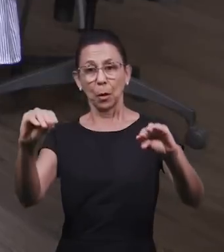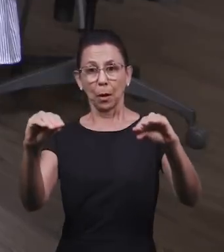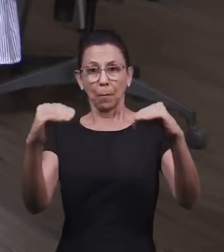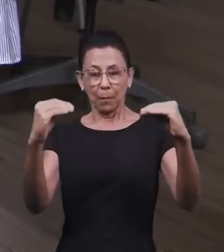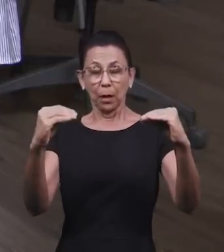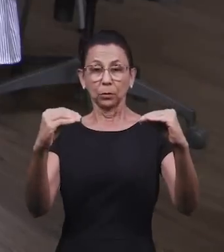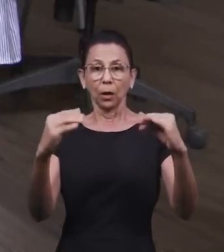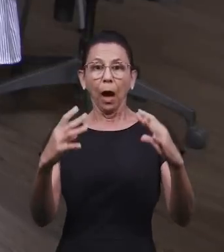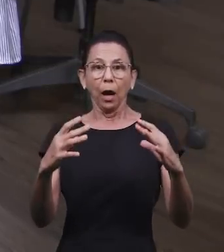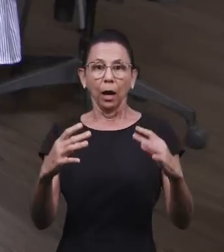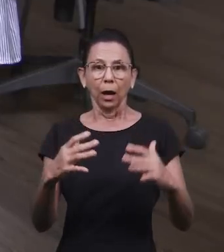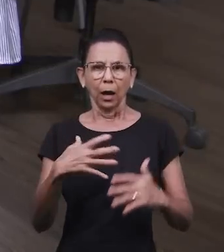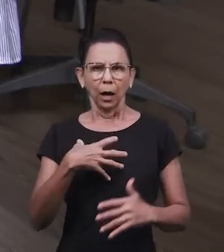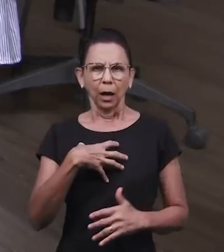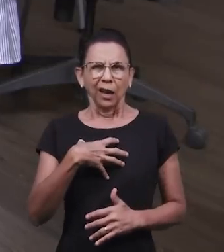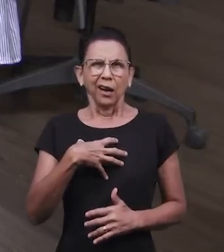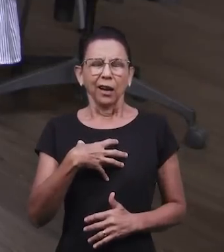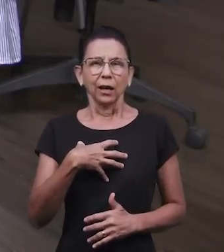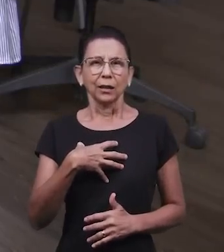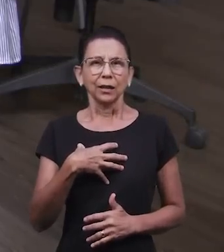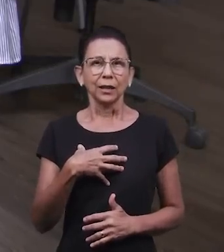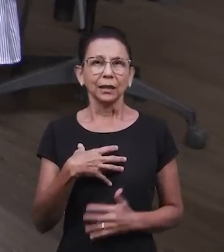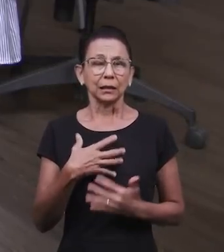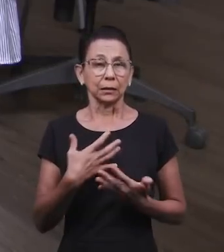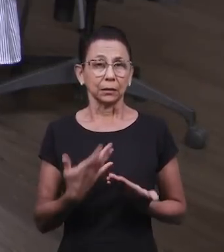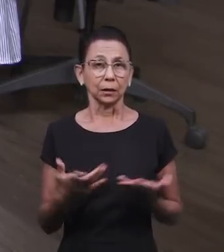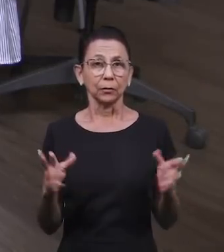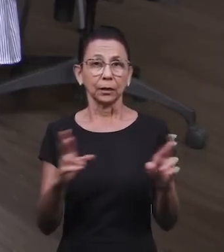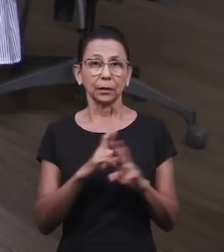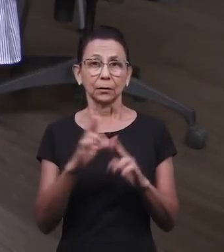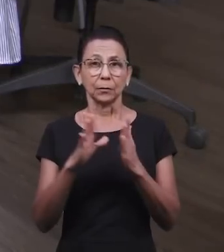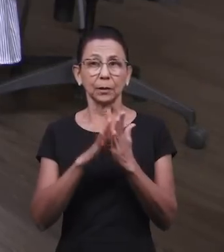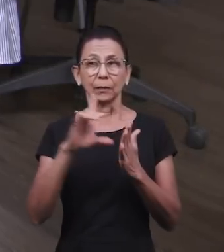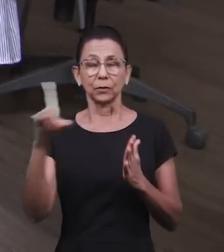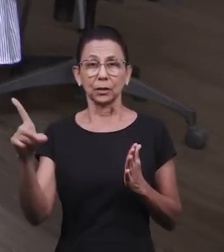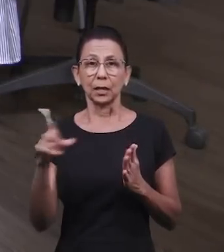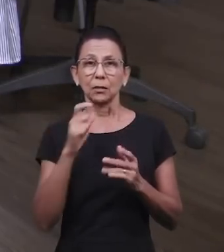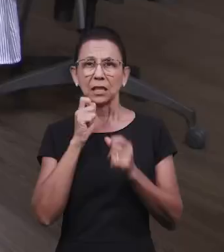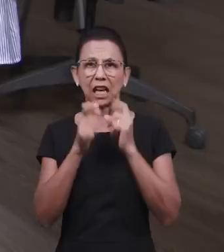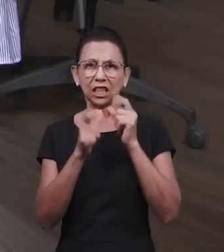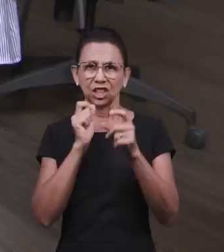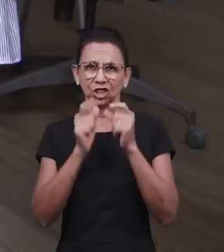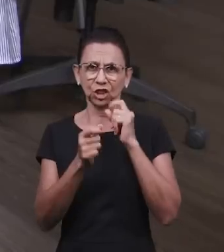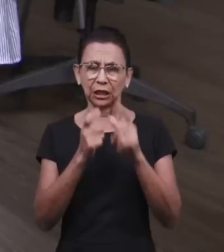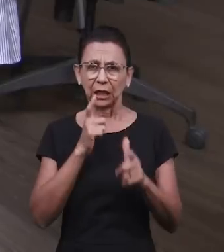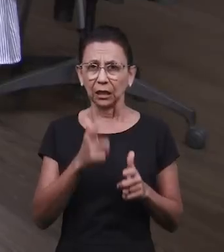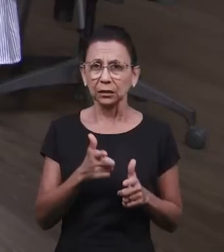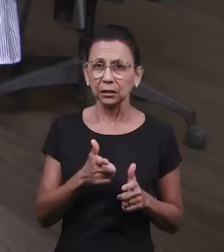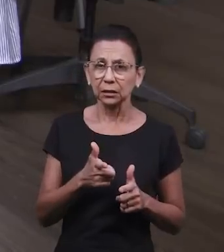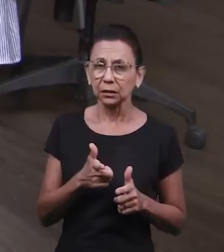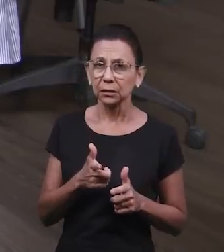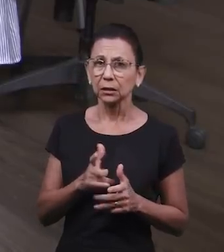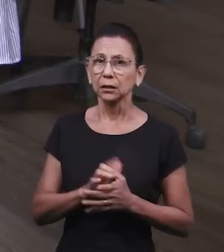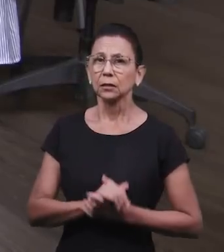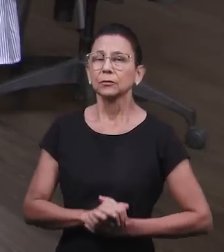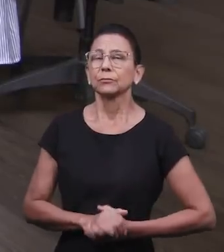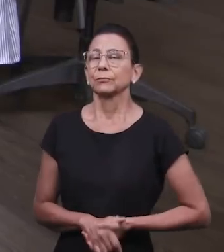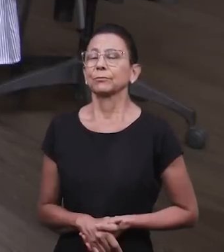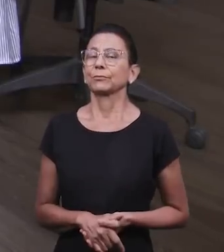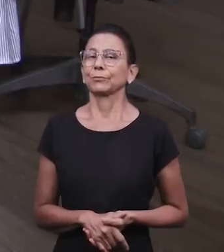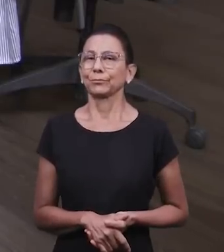quando você fala a respeito de críticas a respeito da palavra do Senhor, a primeira coisa que a gente remete a que os servos do passado